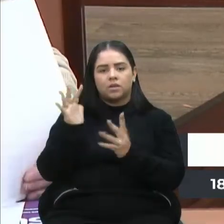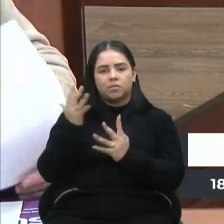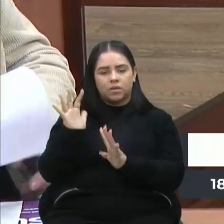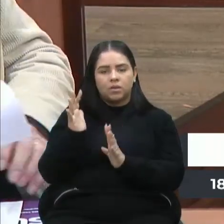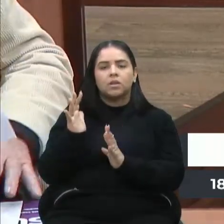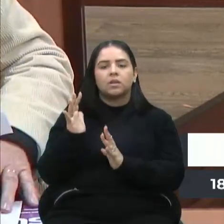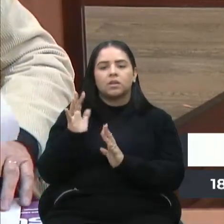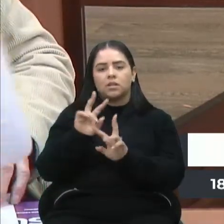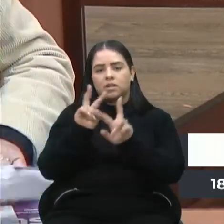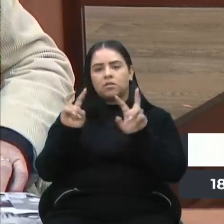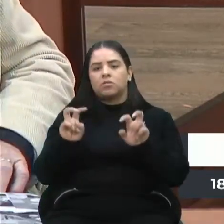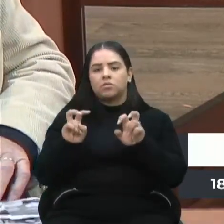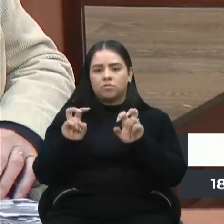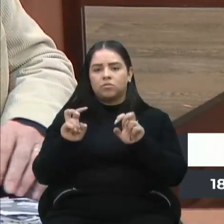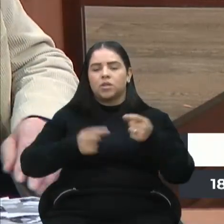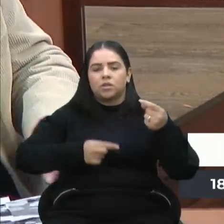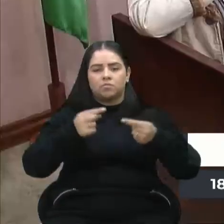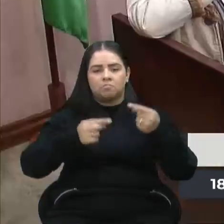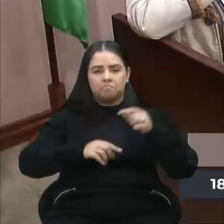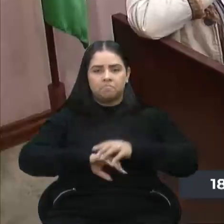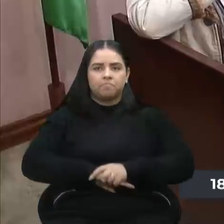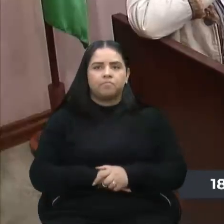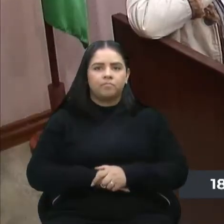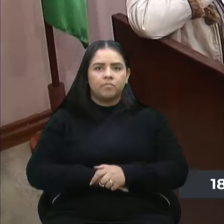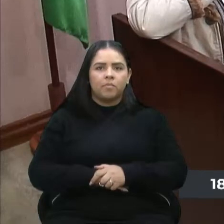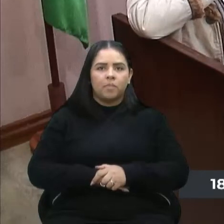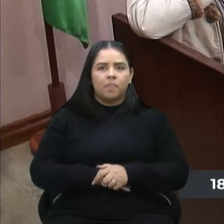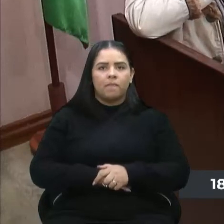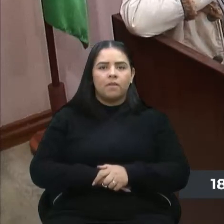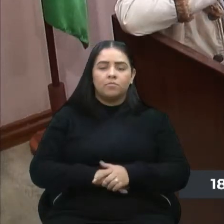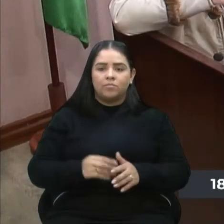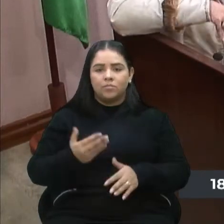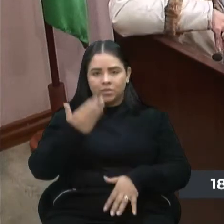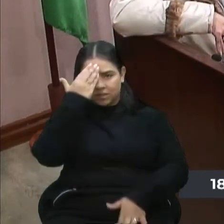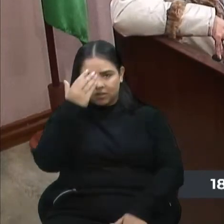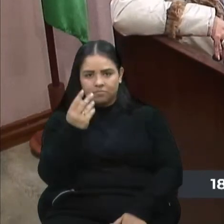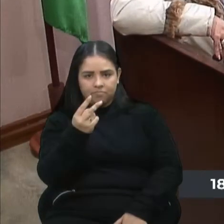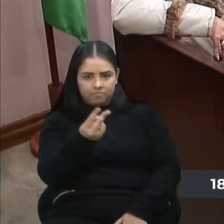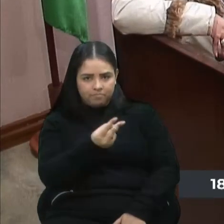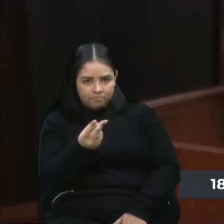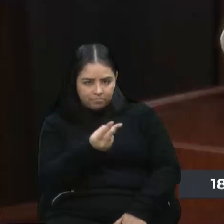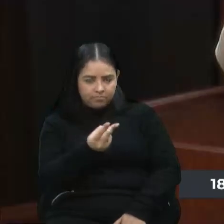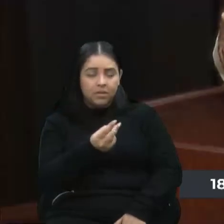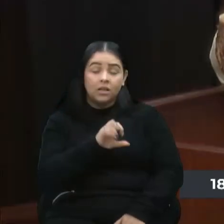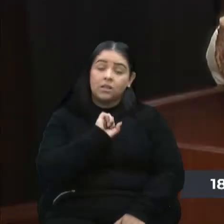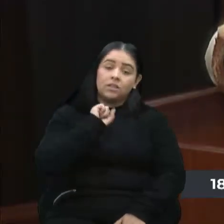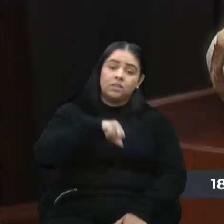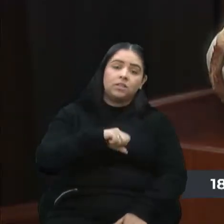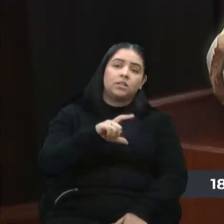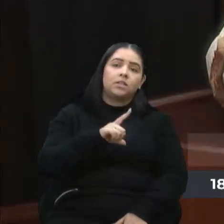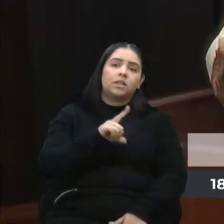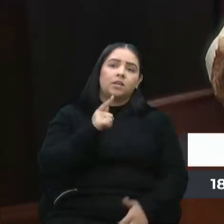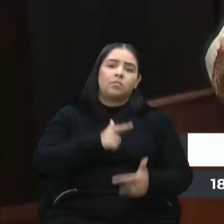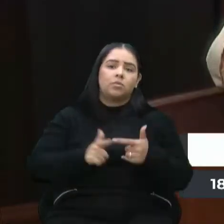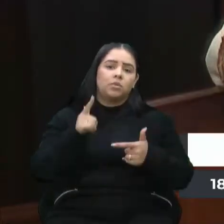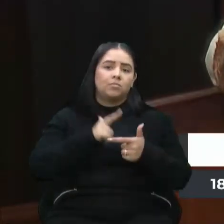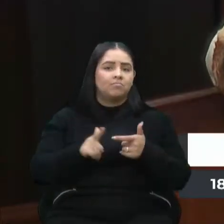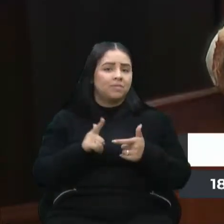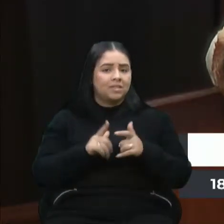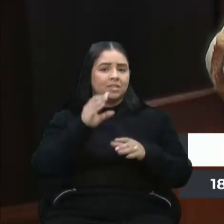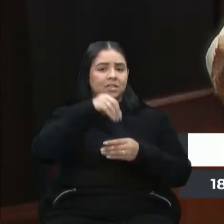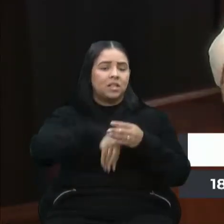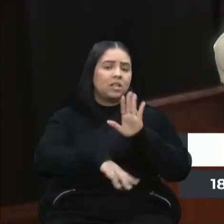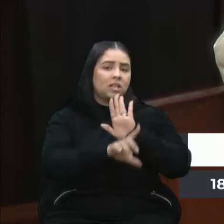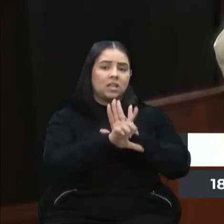aqui à discussão. Obrigada, vereador Rafael, vereadora Marisol. Sim, existem problemas na lei que, como